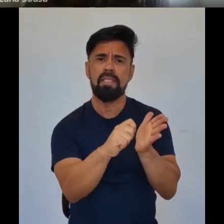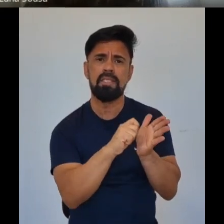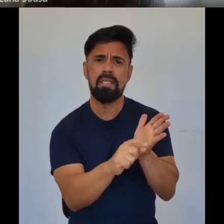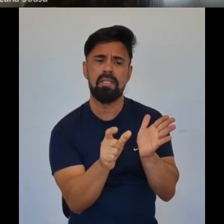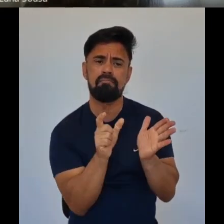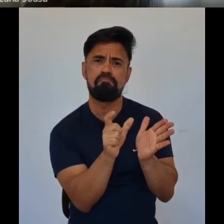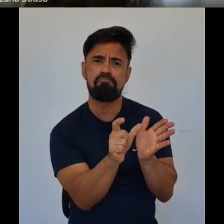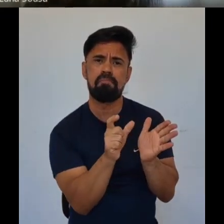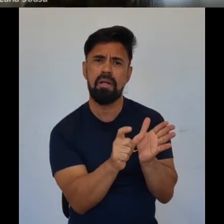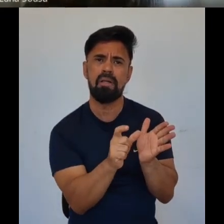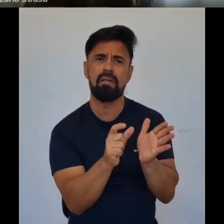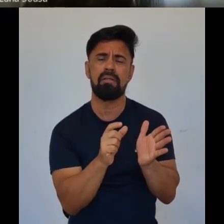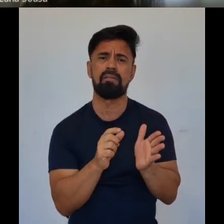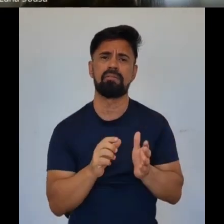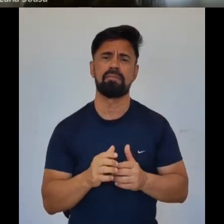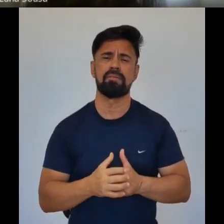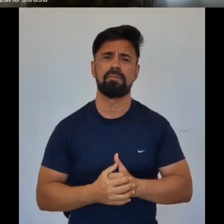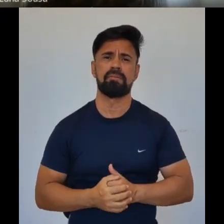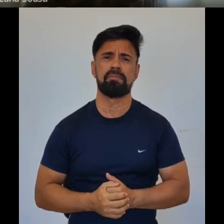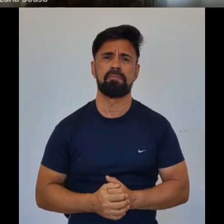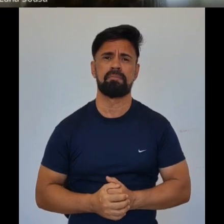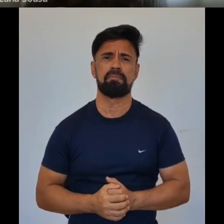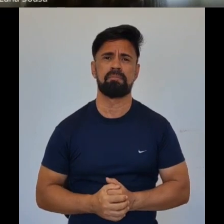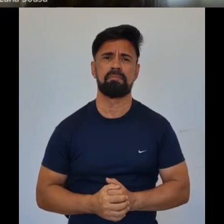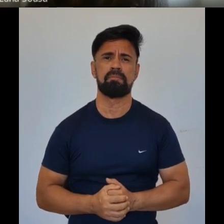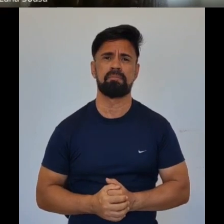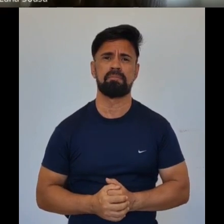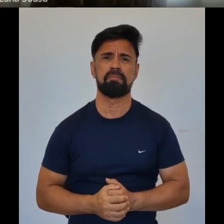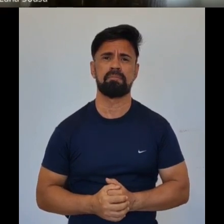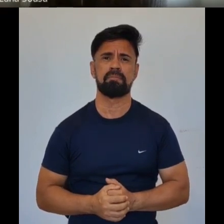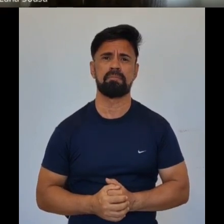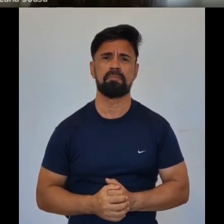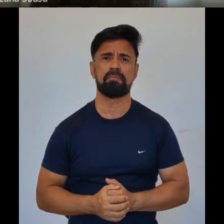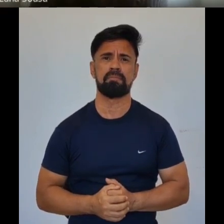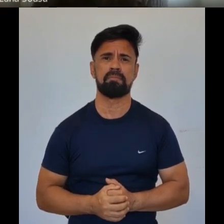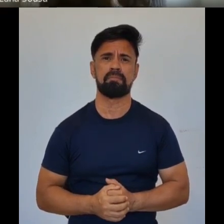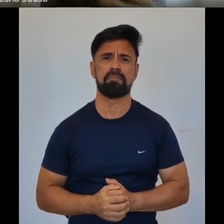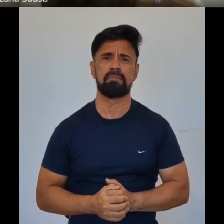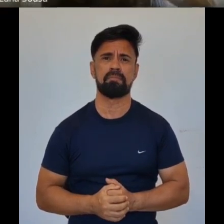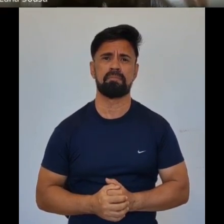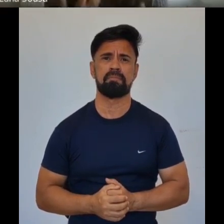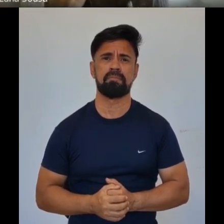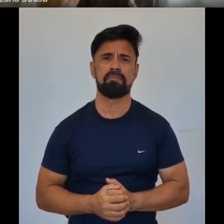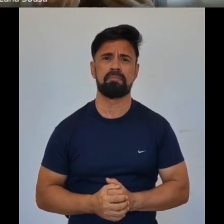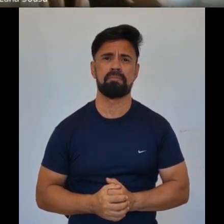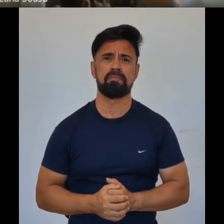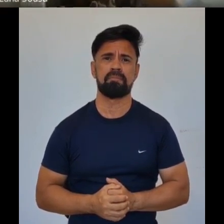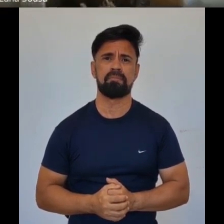Então é um homem trans. Então não é uma mãe que deu à luz, é um parturiente. Então